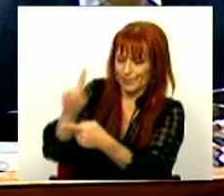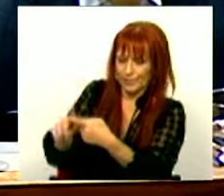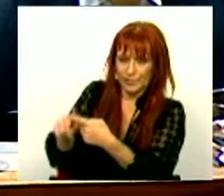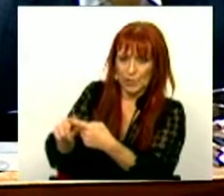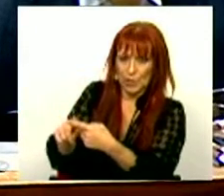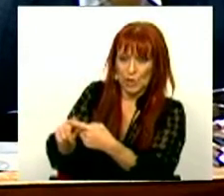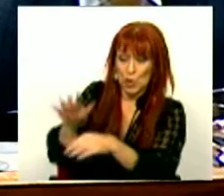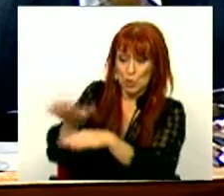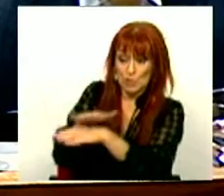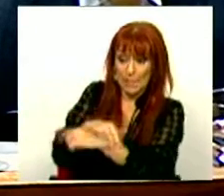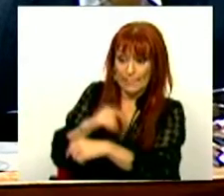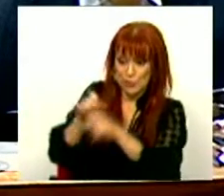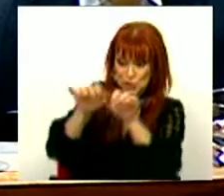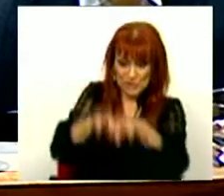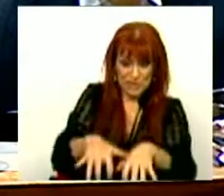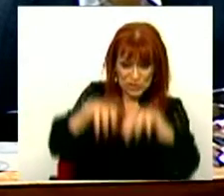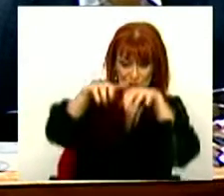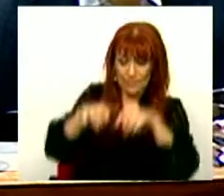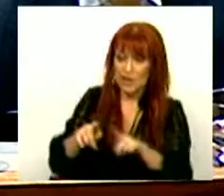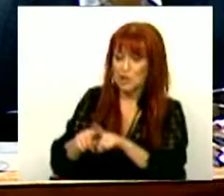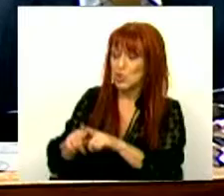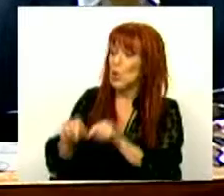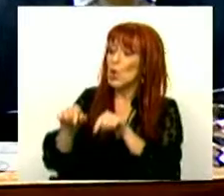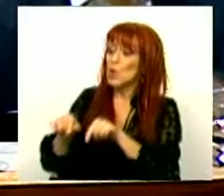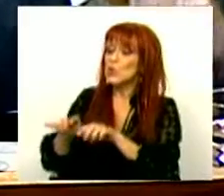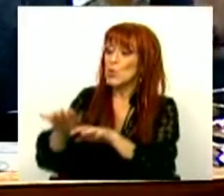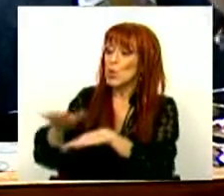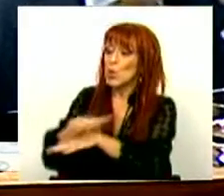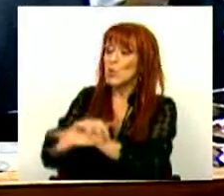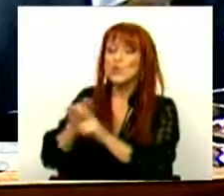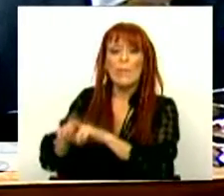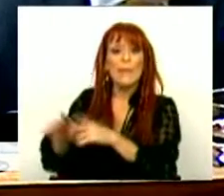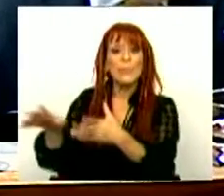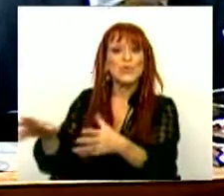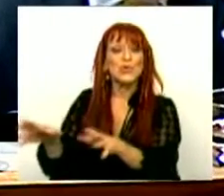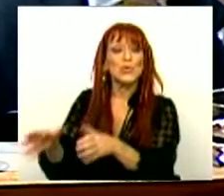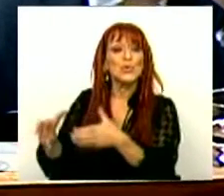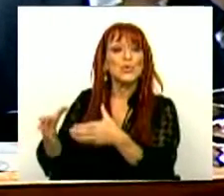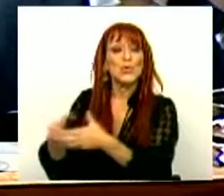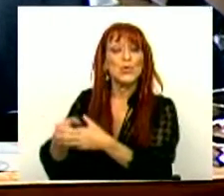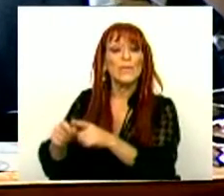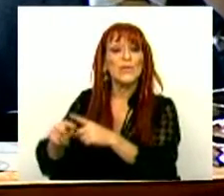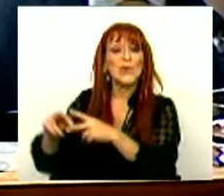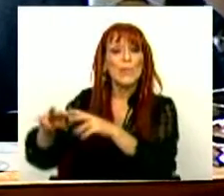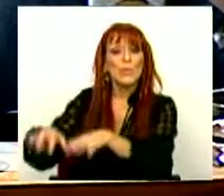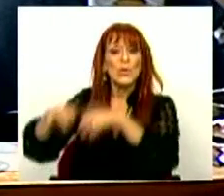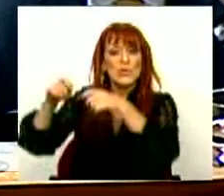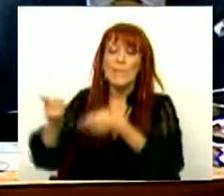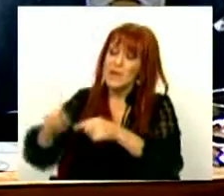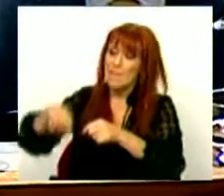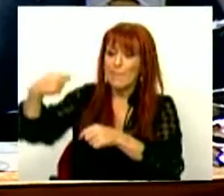os membros das câmaras, os membros das assembleias municipais, incluindo os presidentes juntas de freguesia.